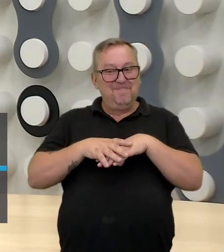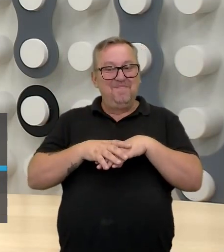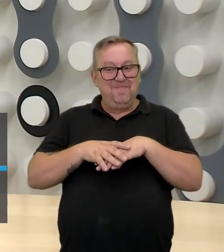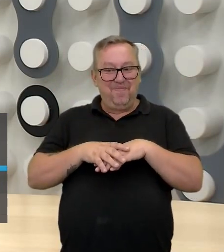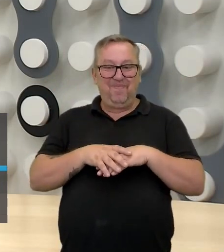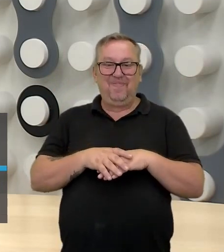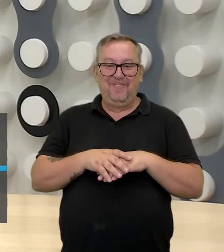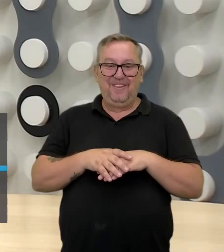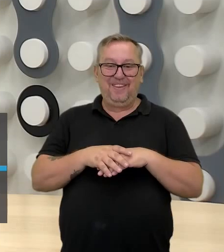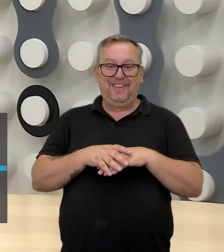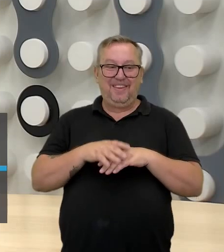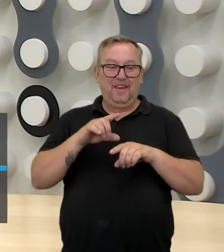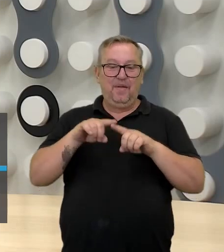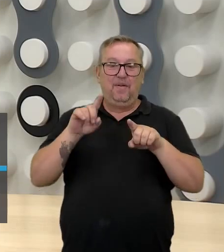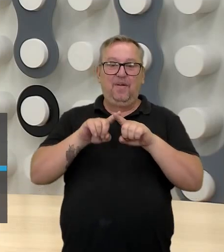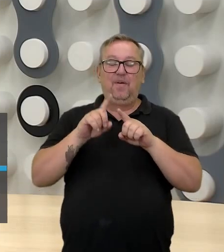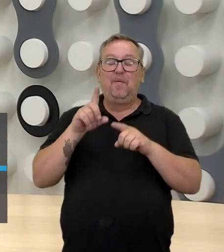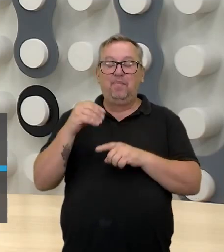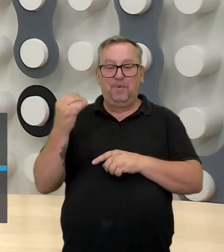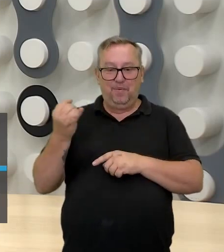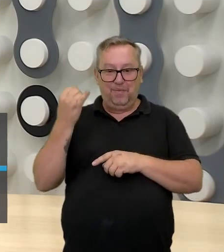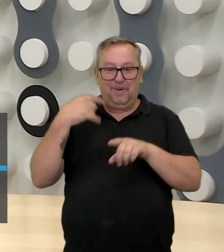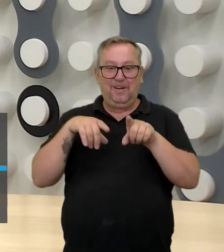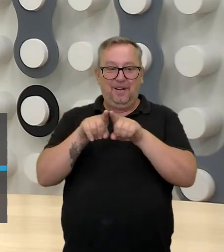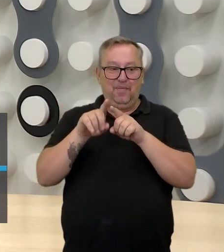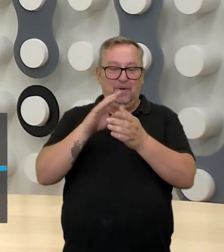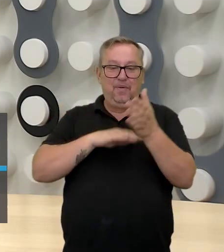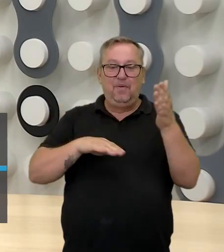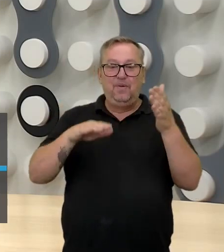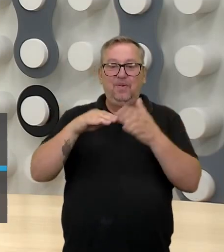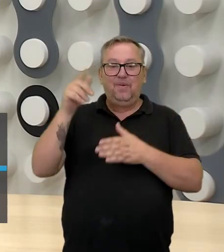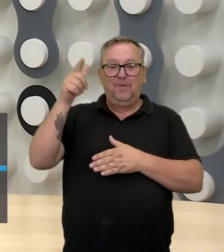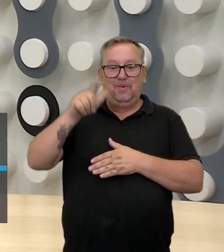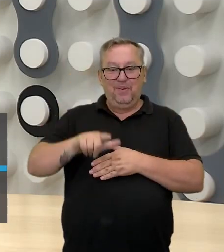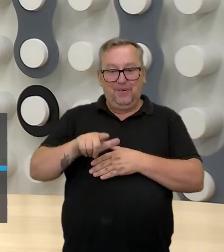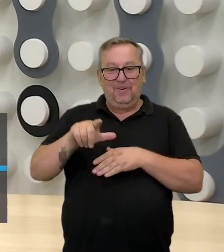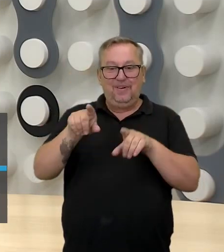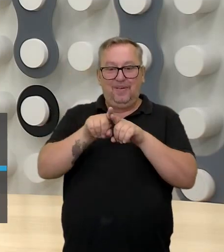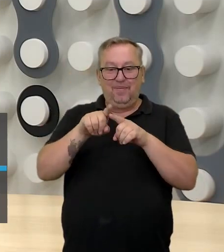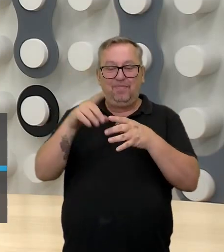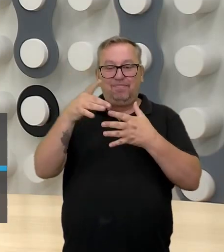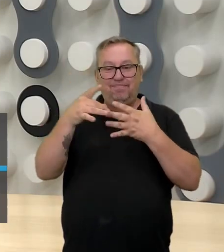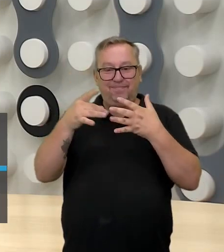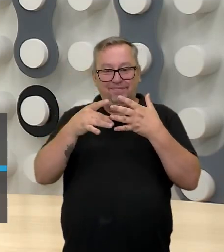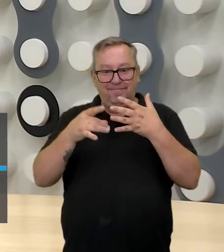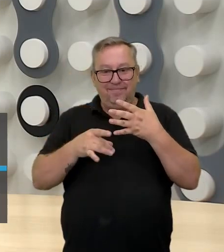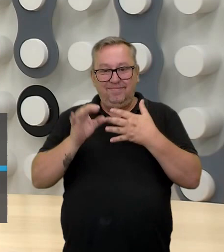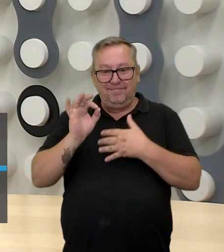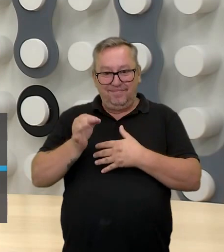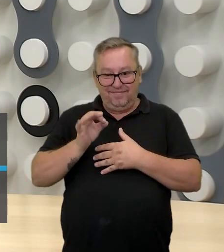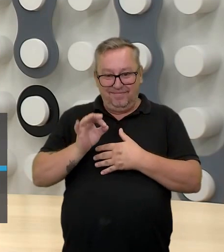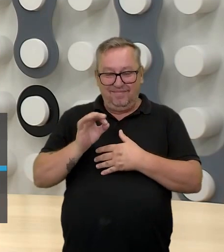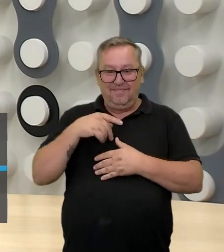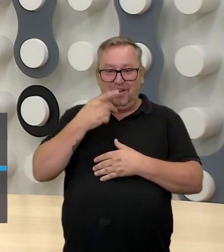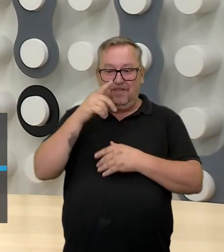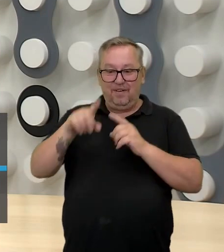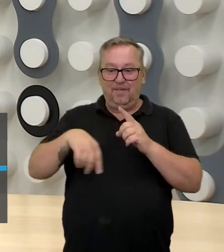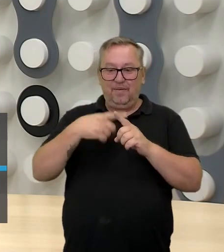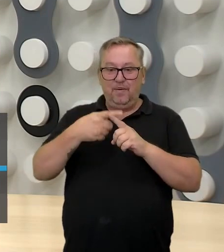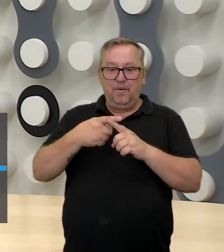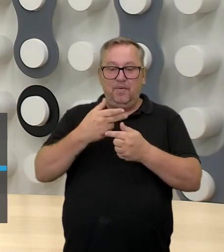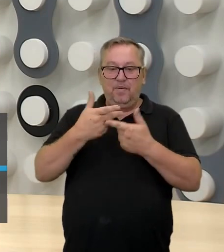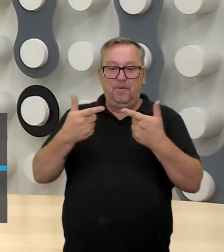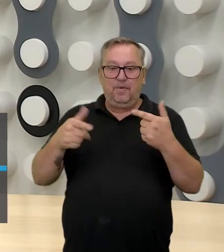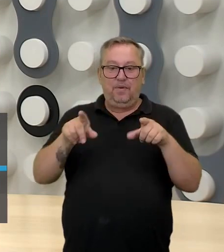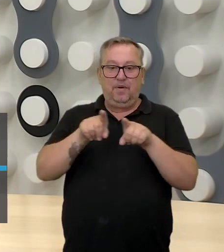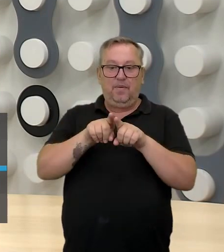Então, é essa a ideia. Matemática é muito importante, assim como todos os outros componentes curriculares, né? A gente não fala mais as matérias, né? Aqui